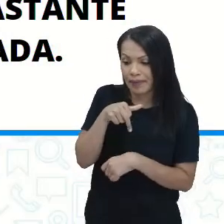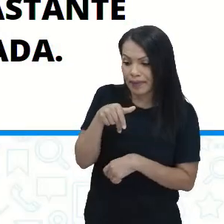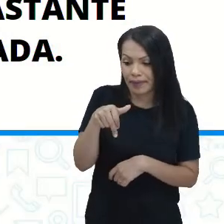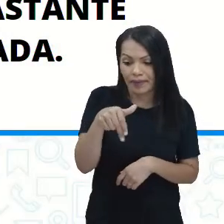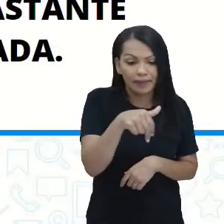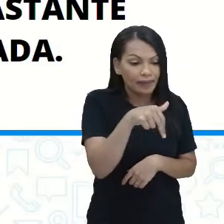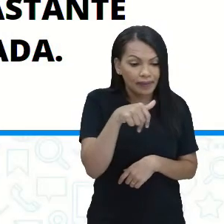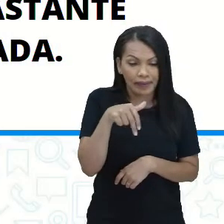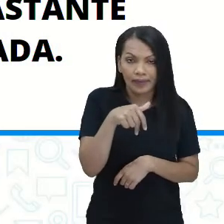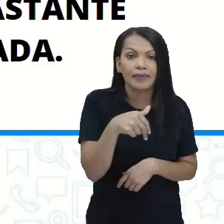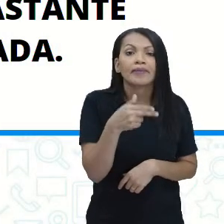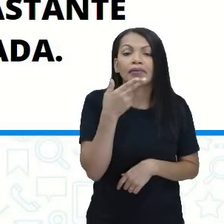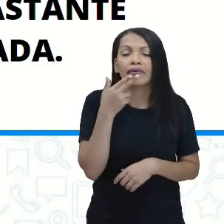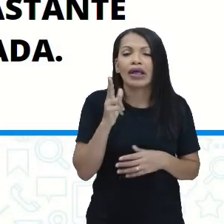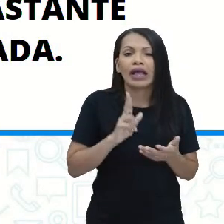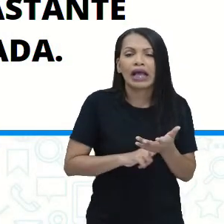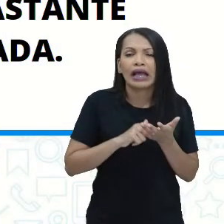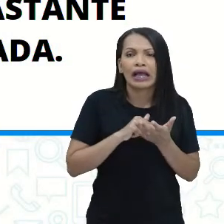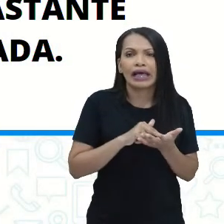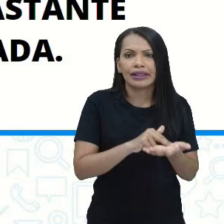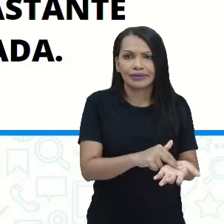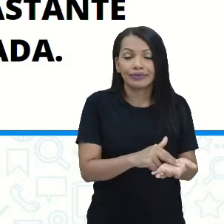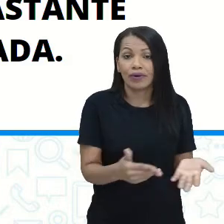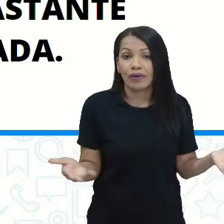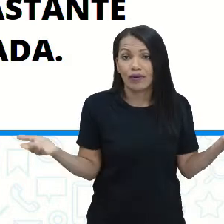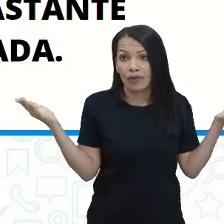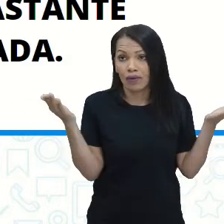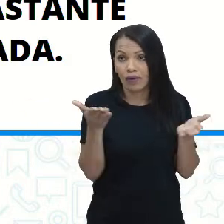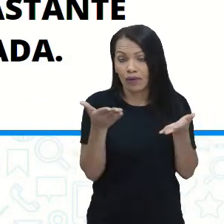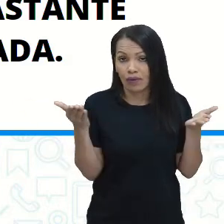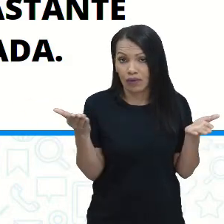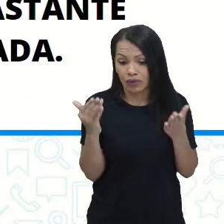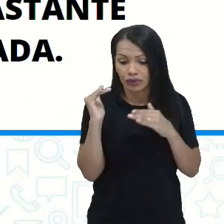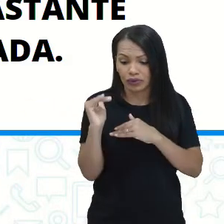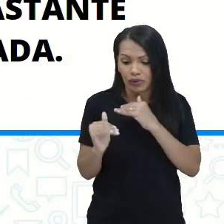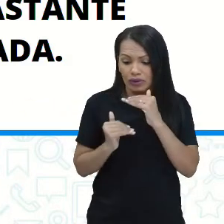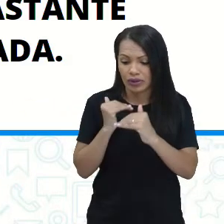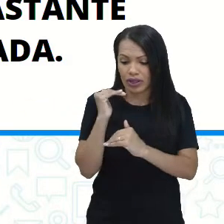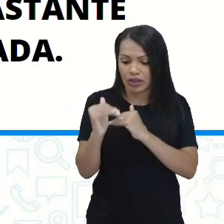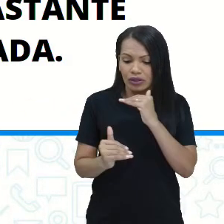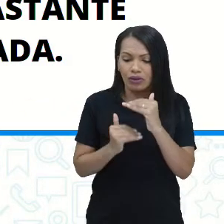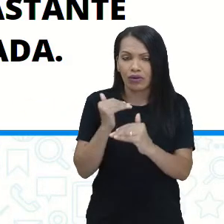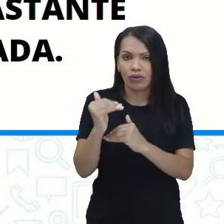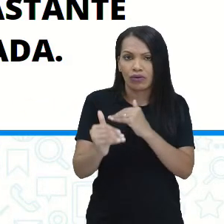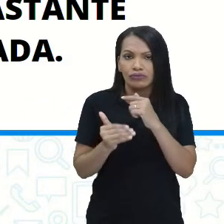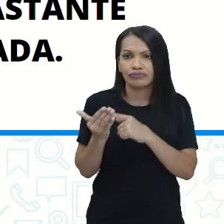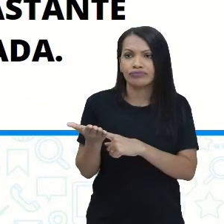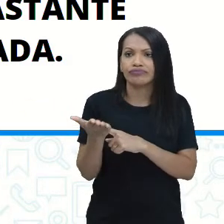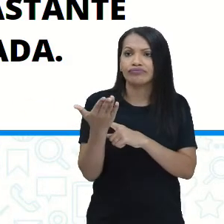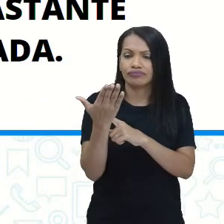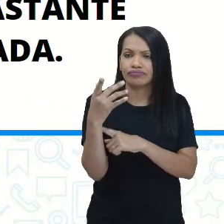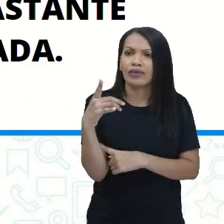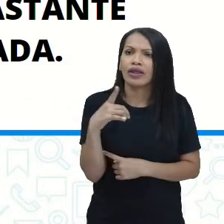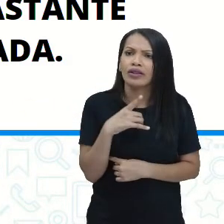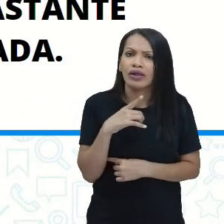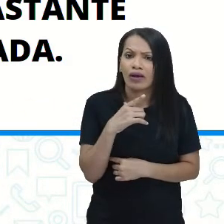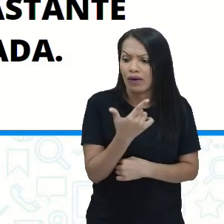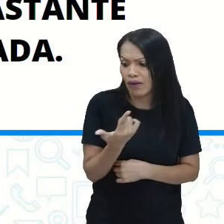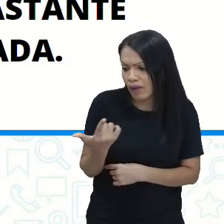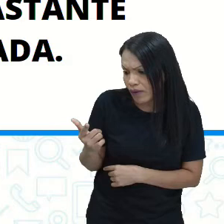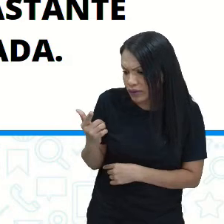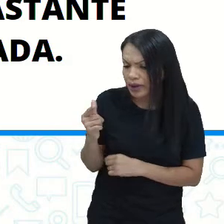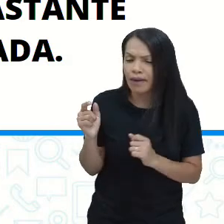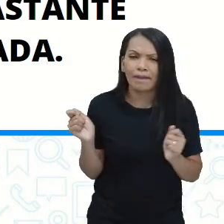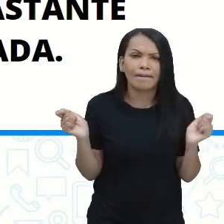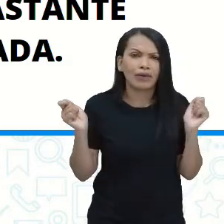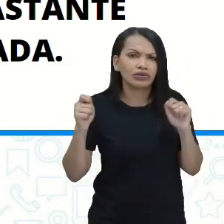é? Então, hoje mesmo com o avanço da tecnologia e existindo outras